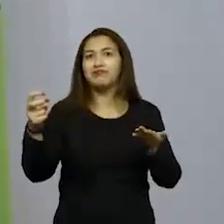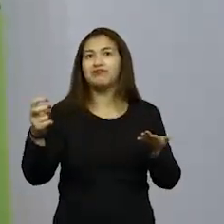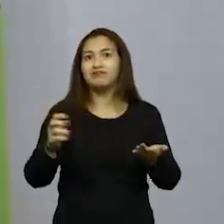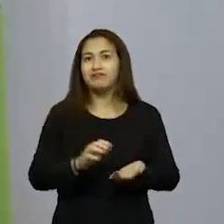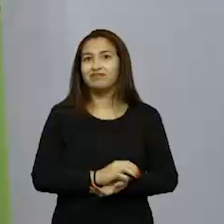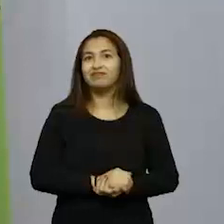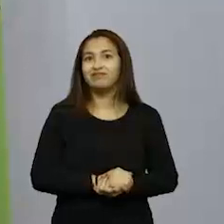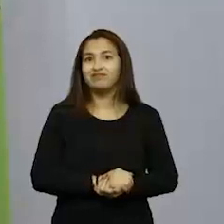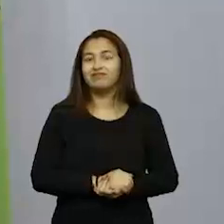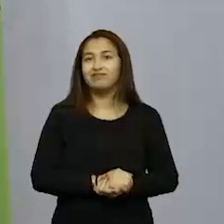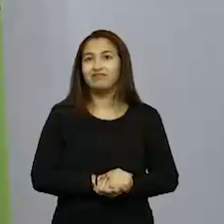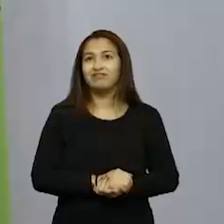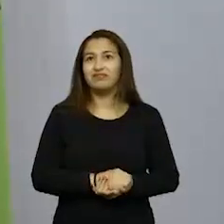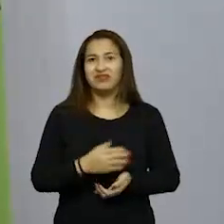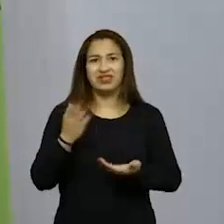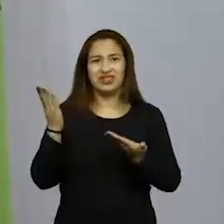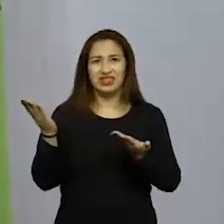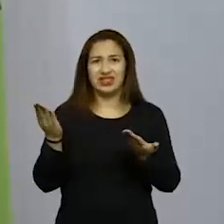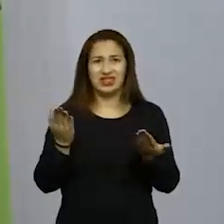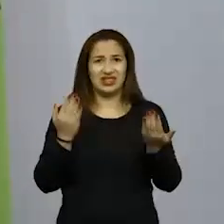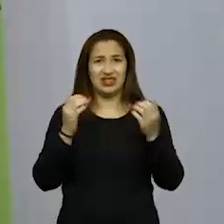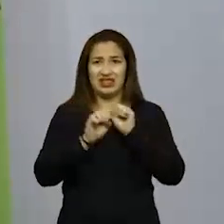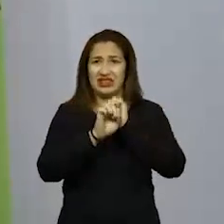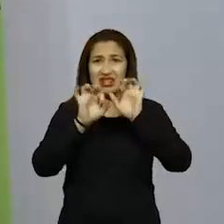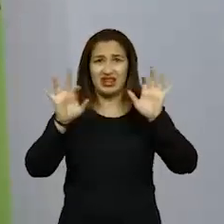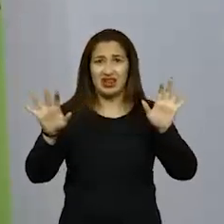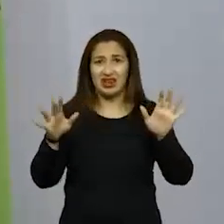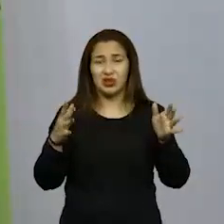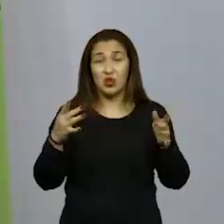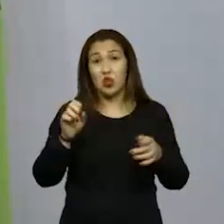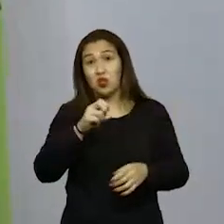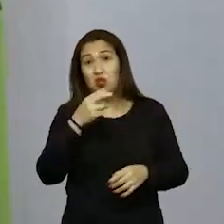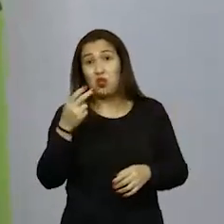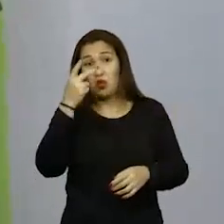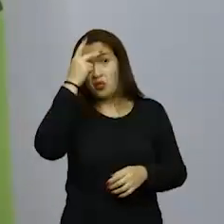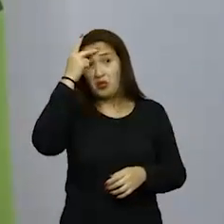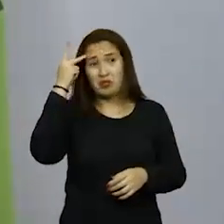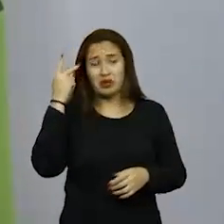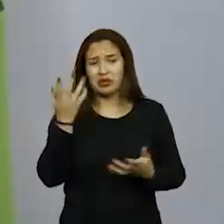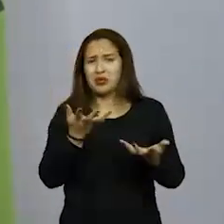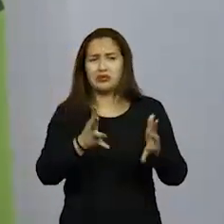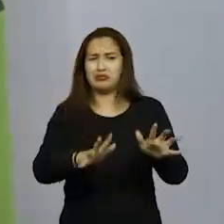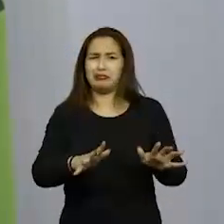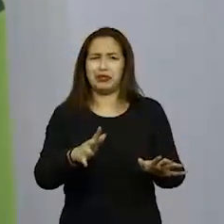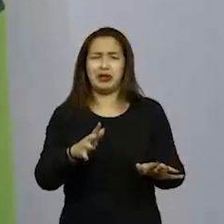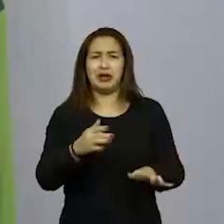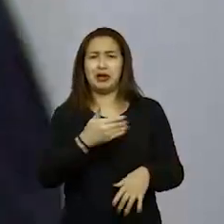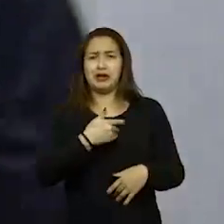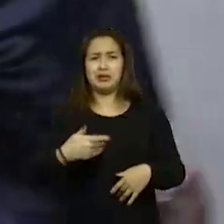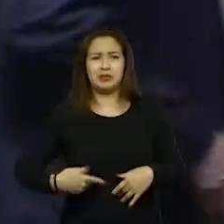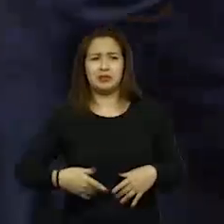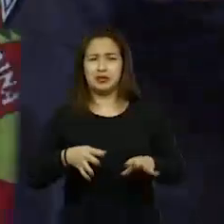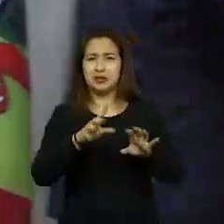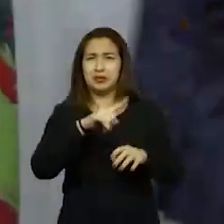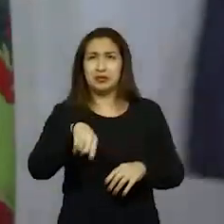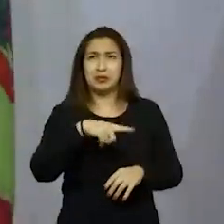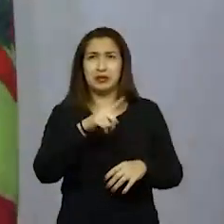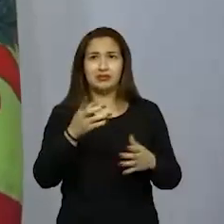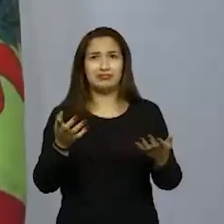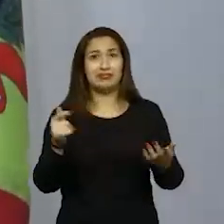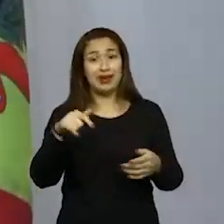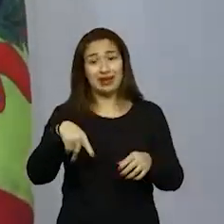revelado assim, de forma descarada, é renúncia. Mas nós não somos um país sério. Infelizmente, nós não